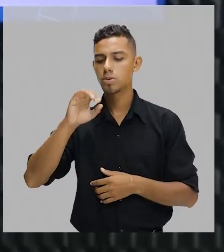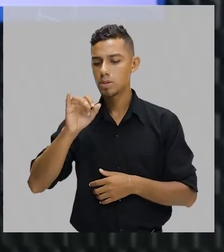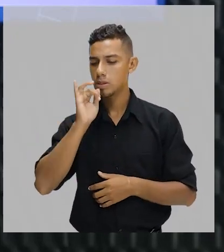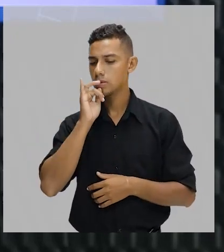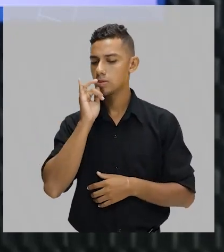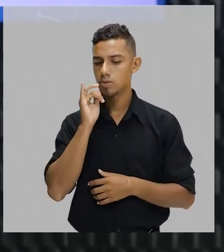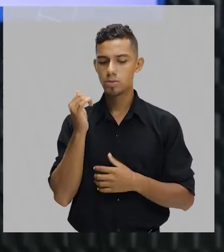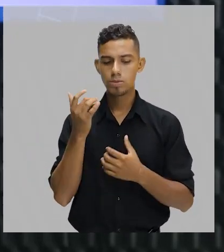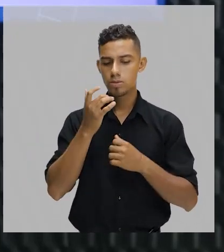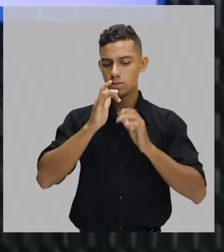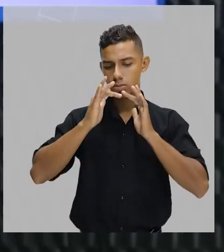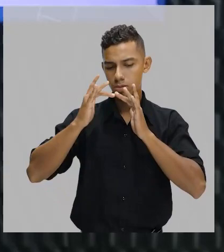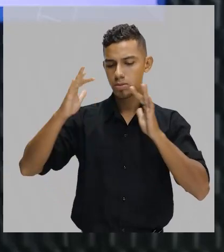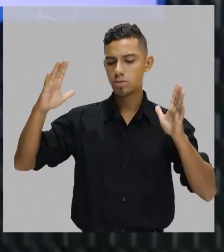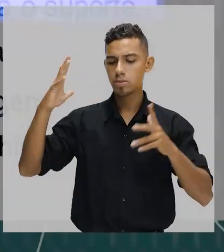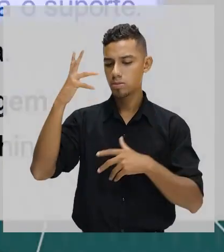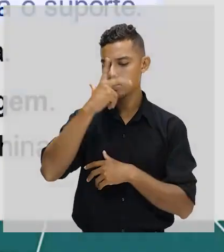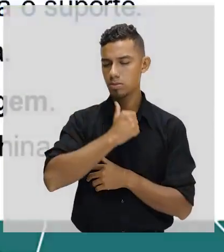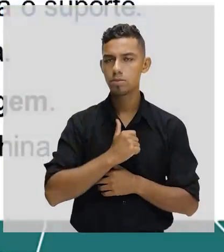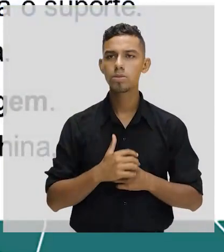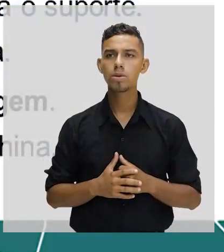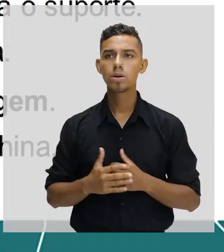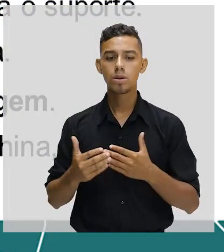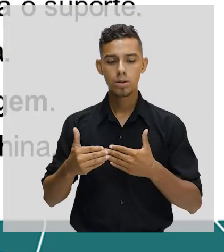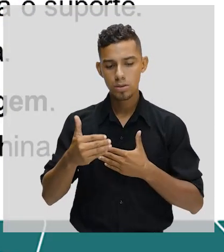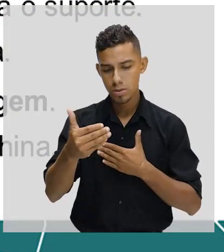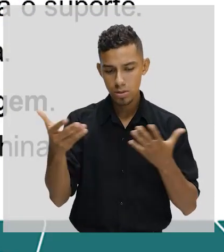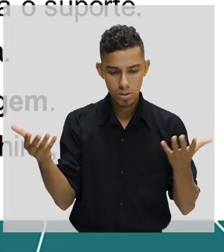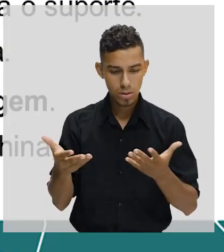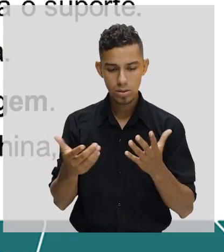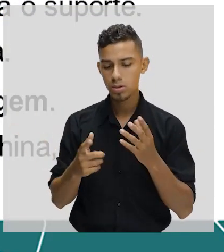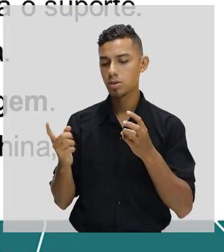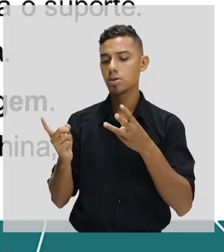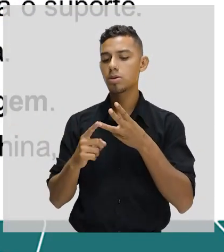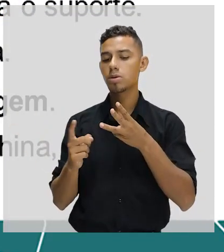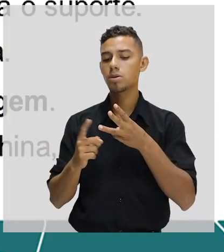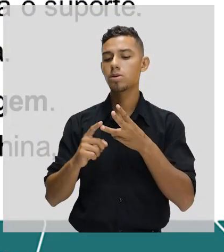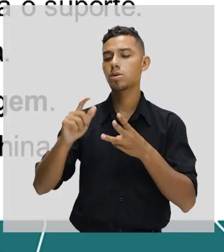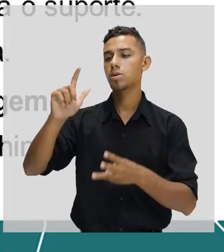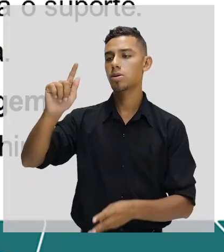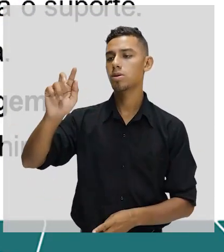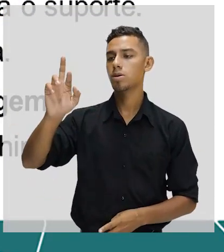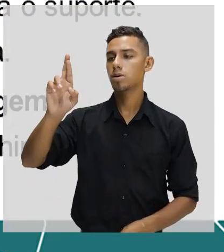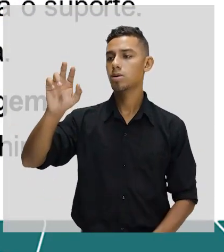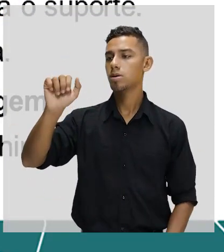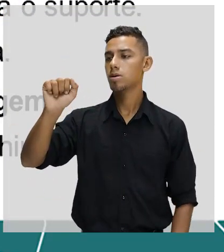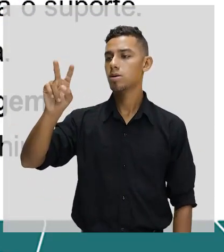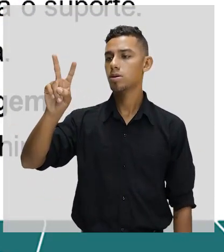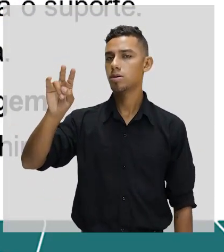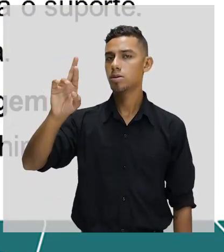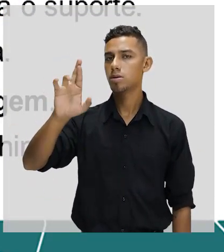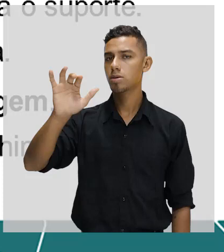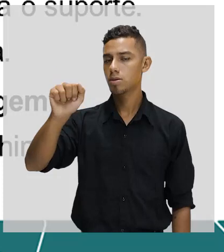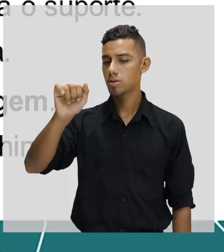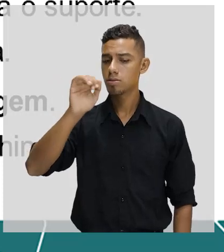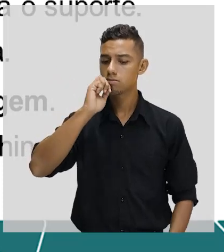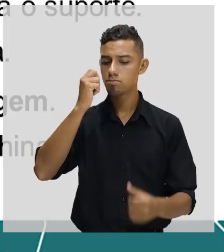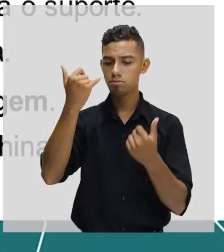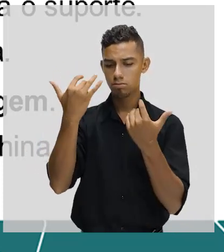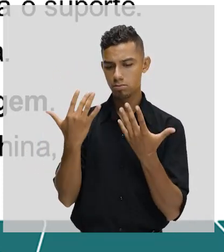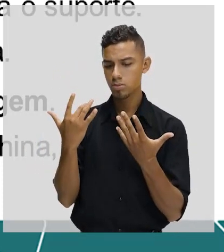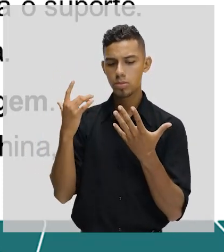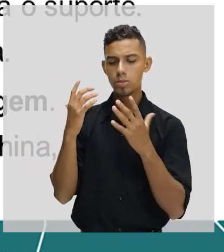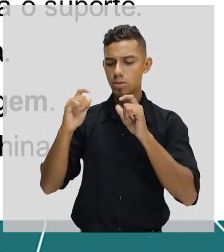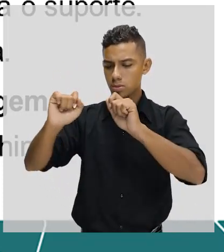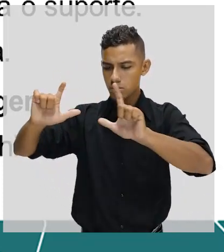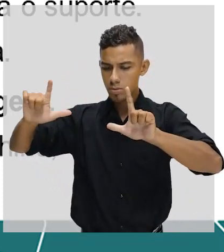mais brilhante. E a gente vai partir para a gravura. Professor, o que é gravura? A gravura, ela é uma imagem impressa a